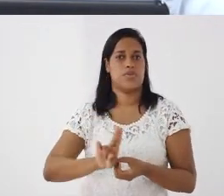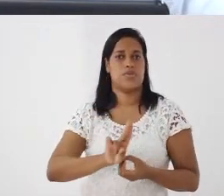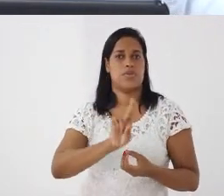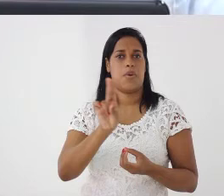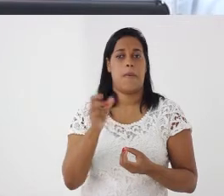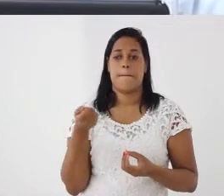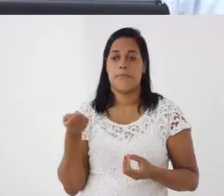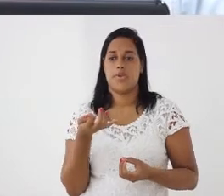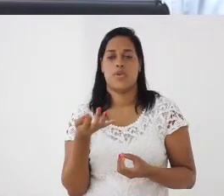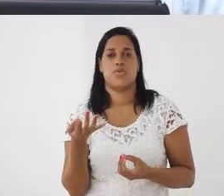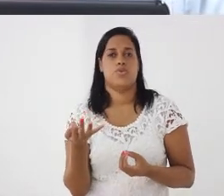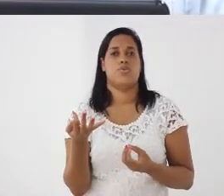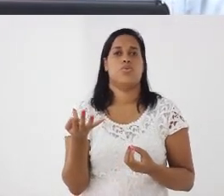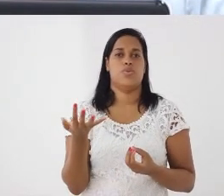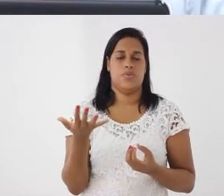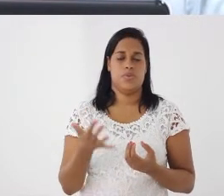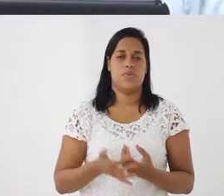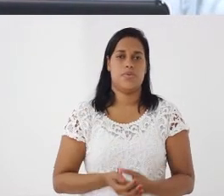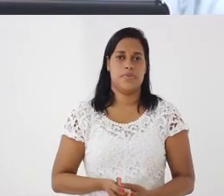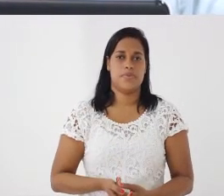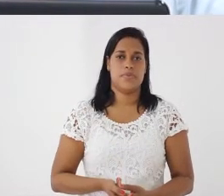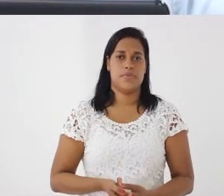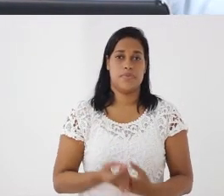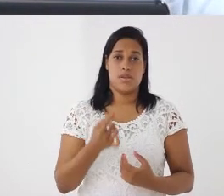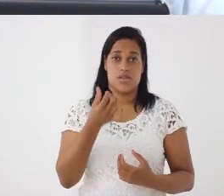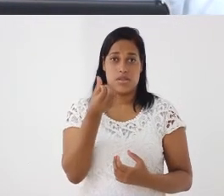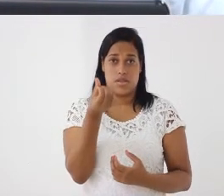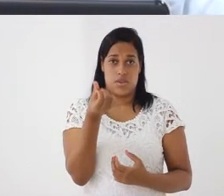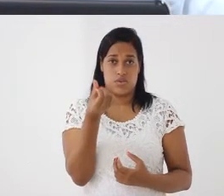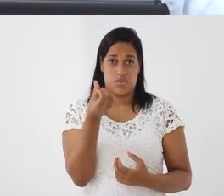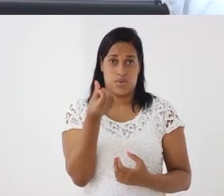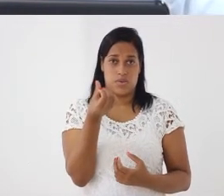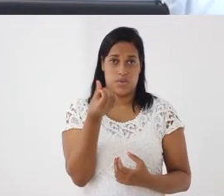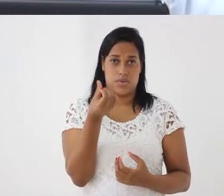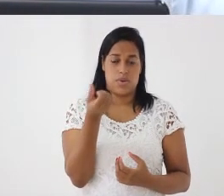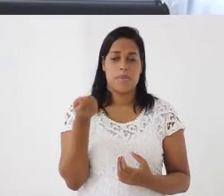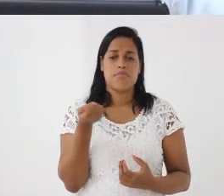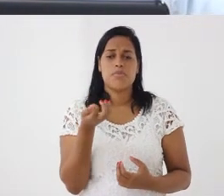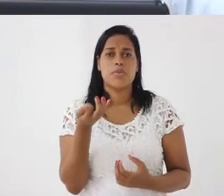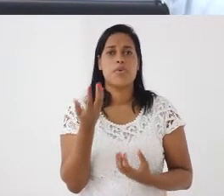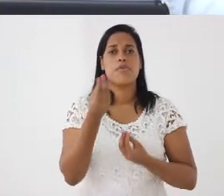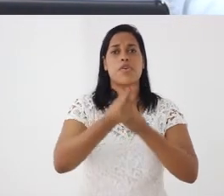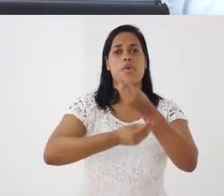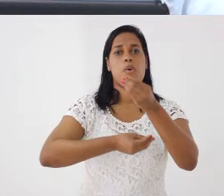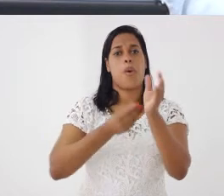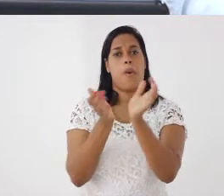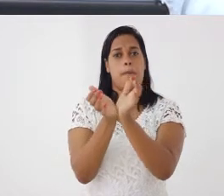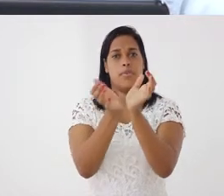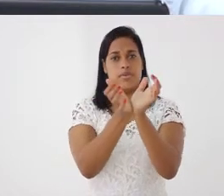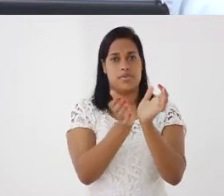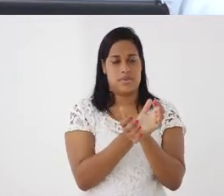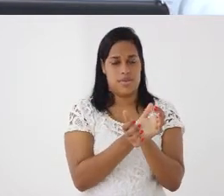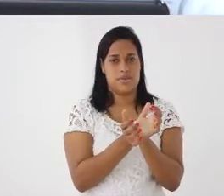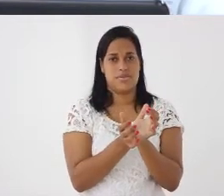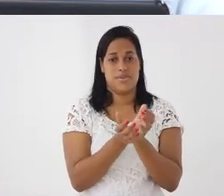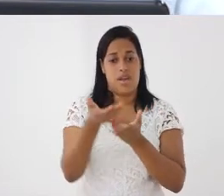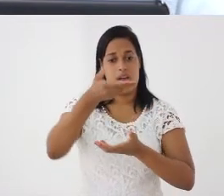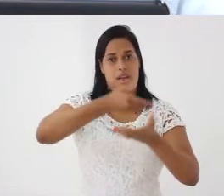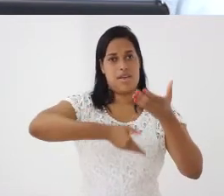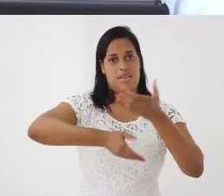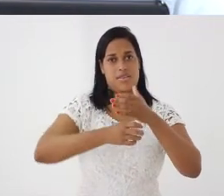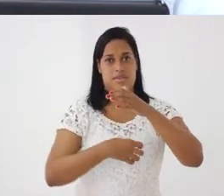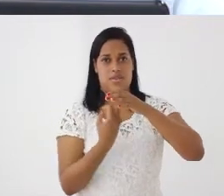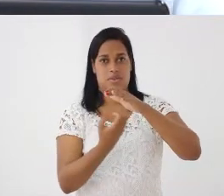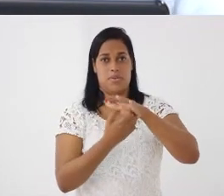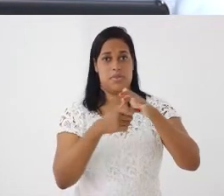de um produto ou de um serviço. Sexto princípio, promover sua comunidade. A relação que uma